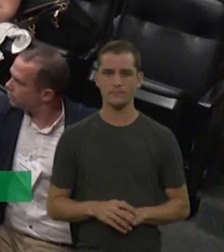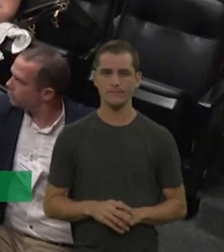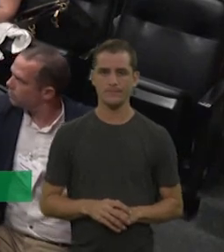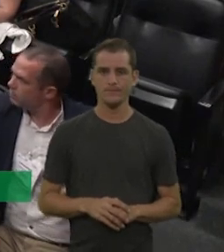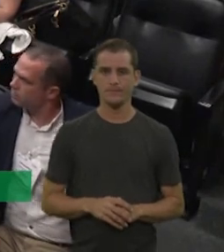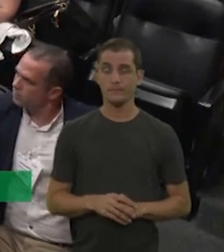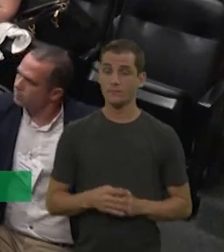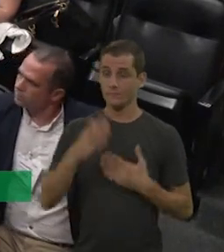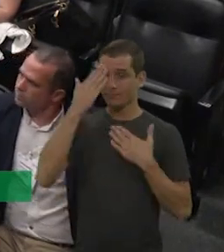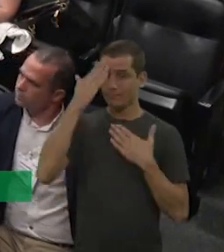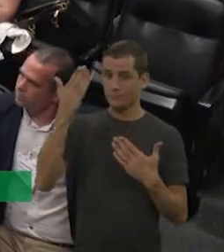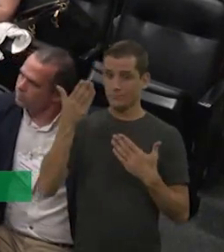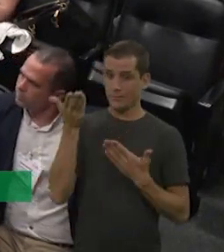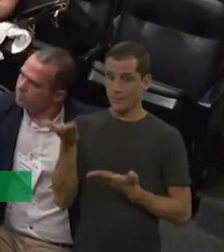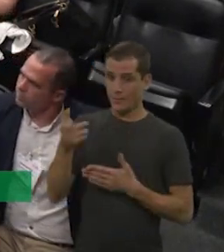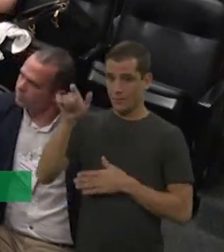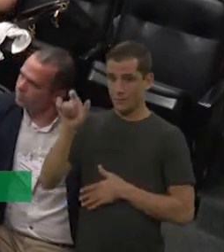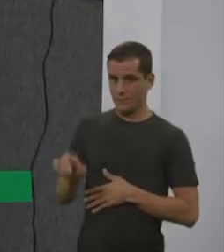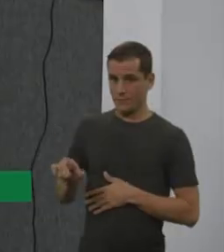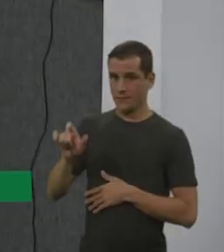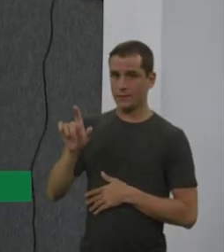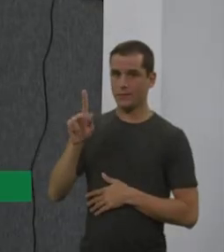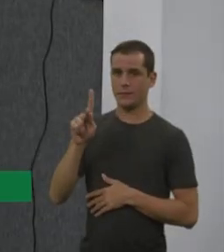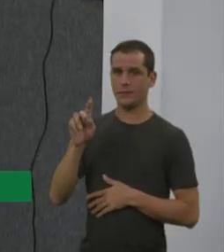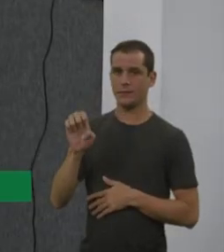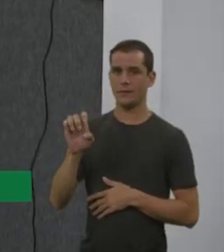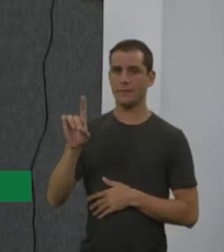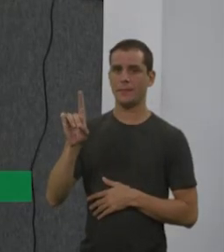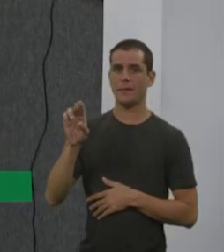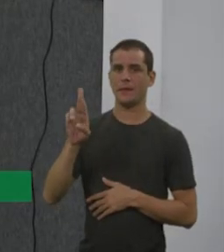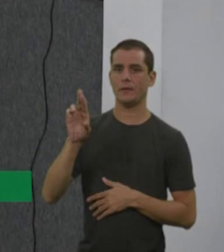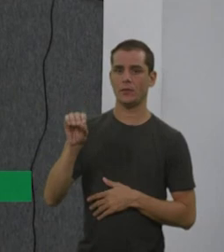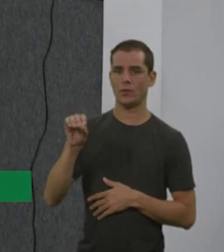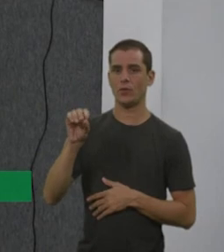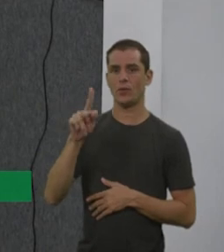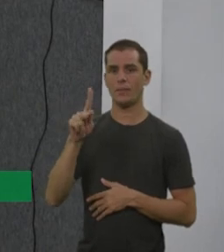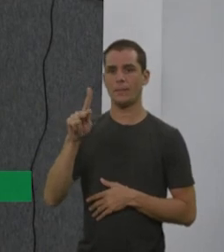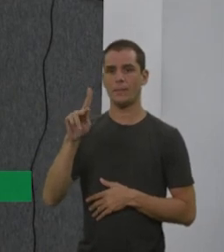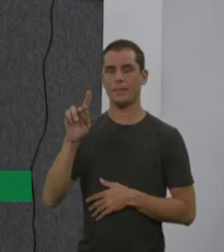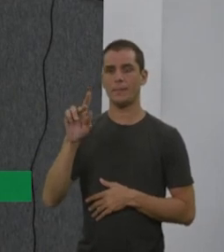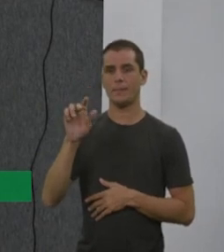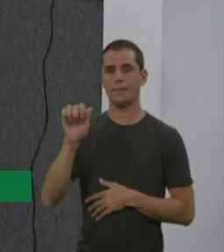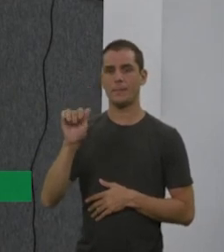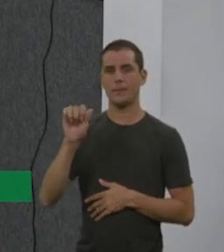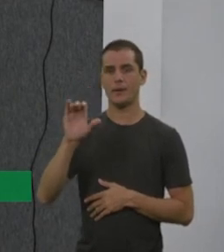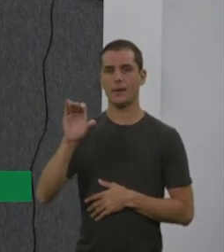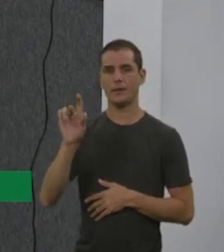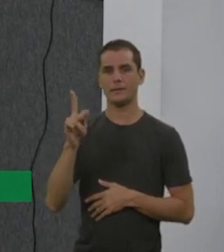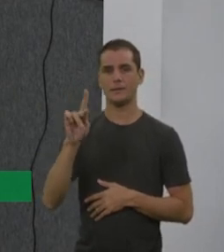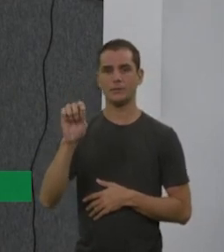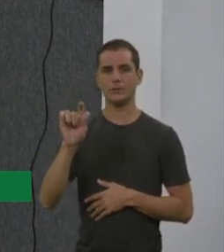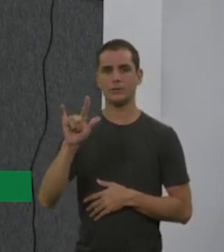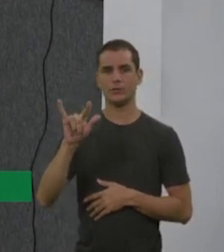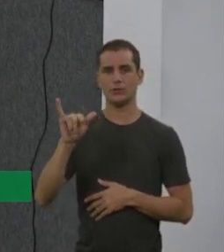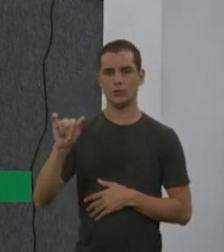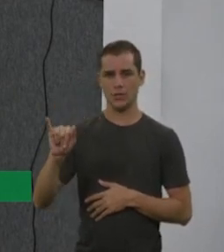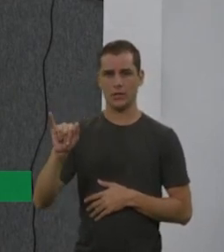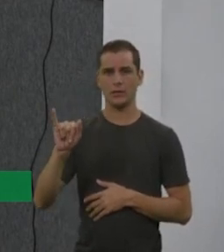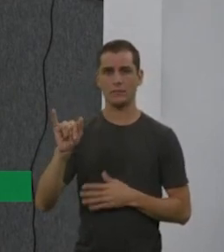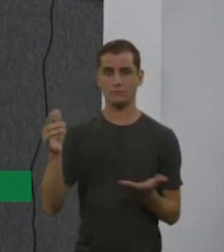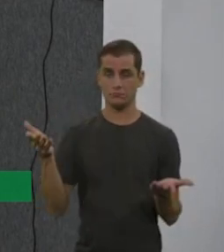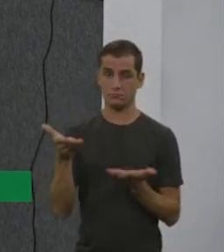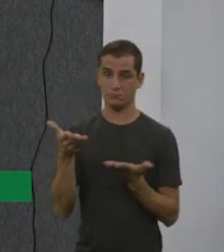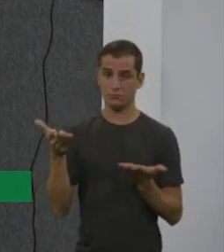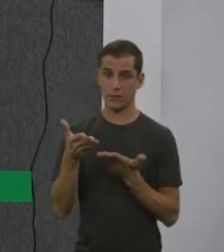Muito obrigado, Dr. Pedro Pacelli, pela sua apresentação. Bom, neste momento teremos, então, portanto,